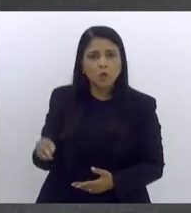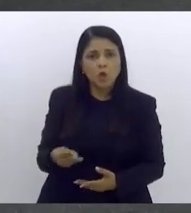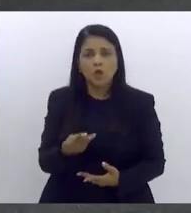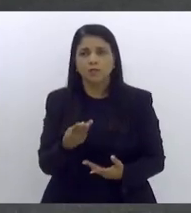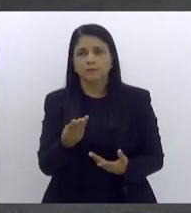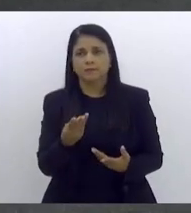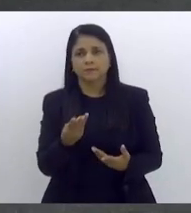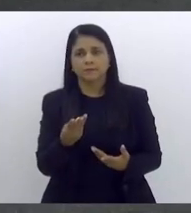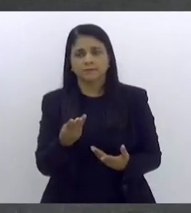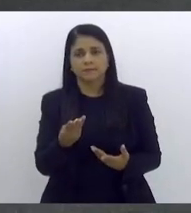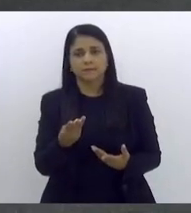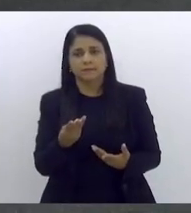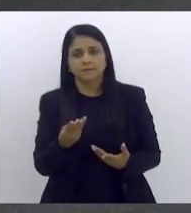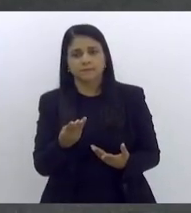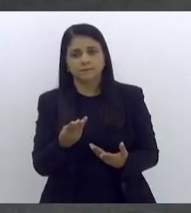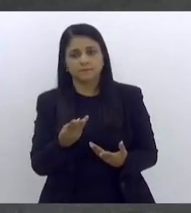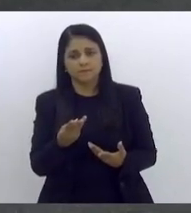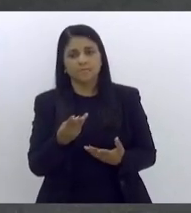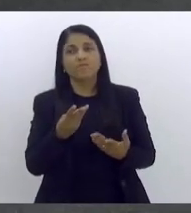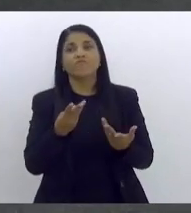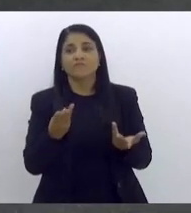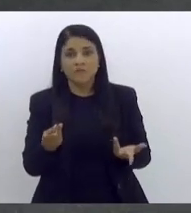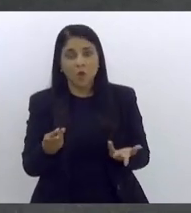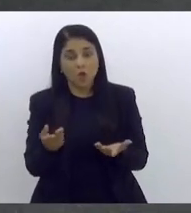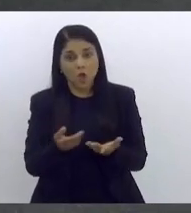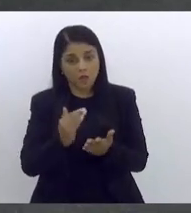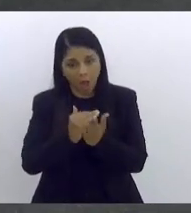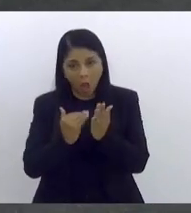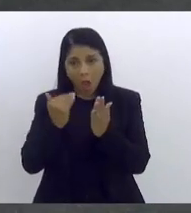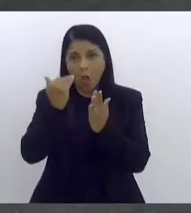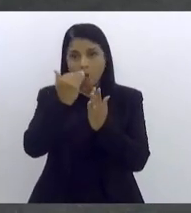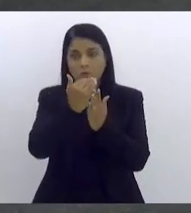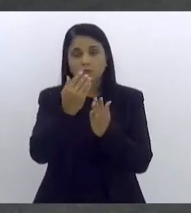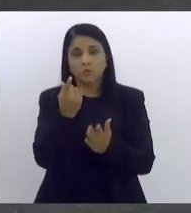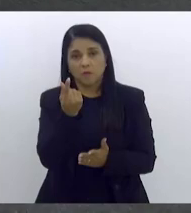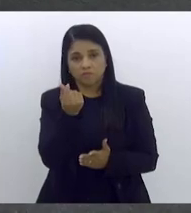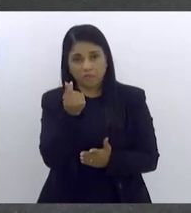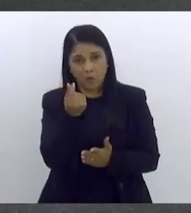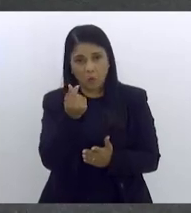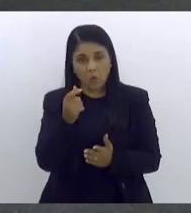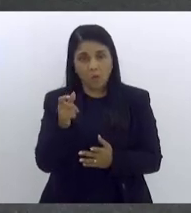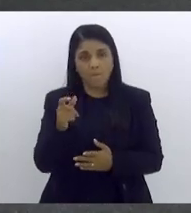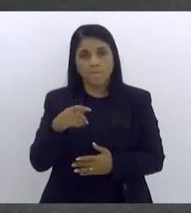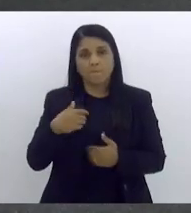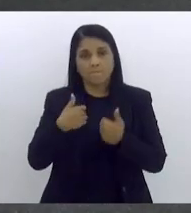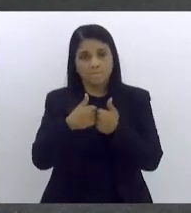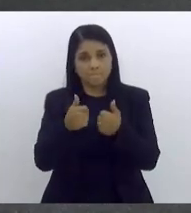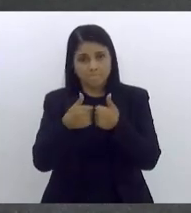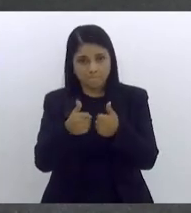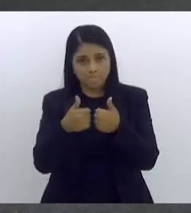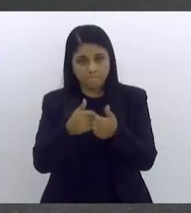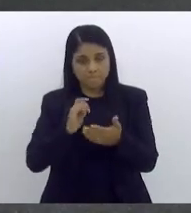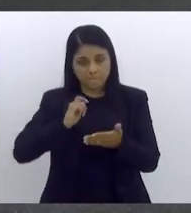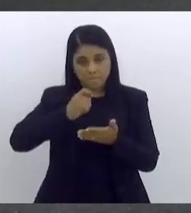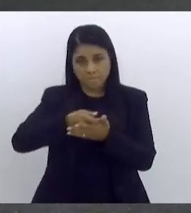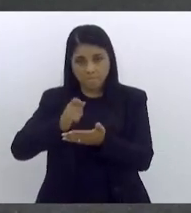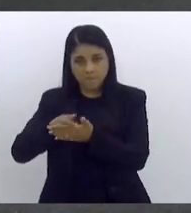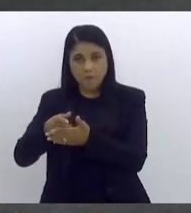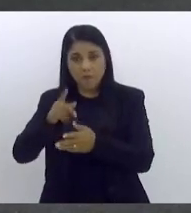Aumentou a tarifa, uma das tarifas mais altas do estado do Rio de Janeiro, e tem dito para a população que tem